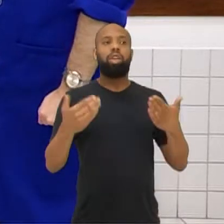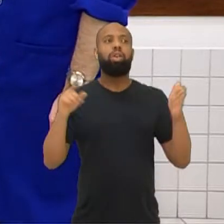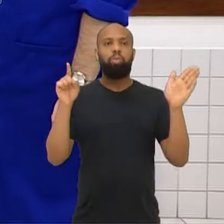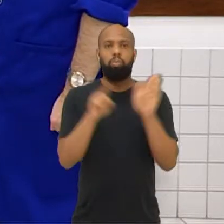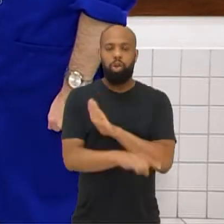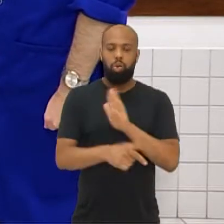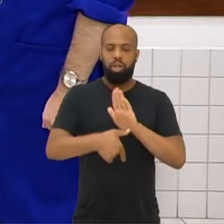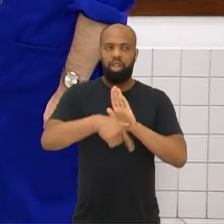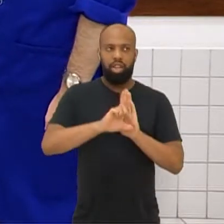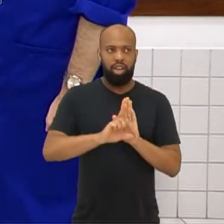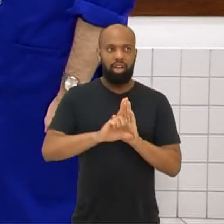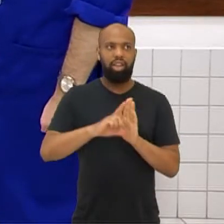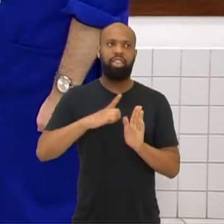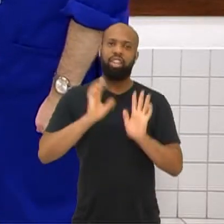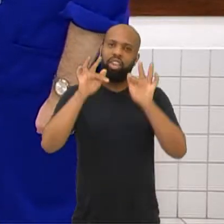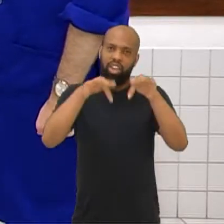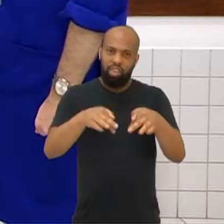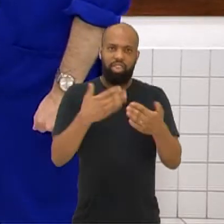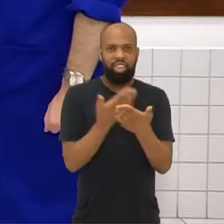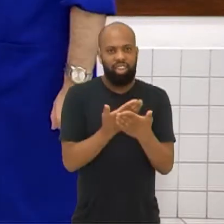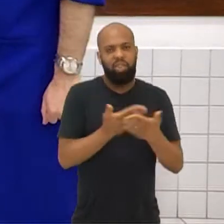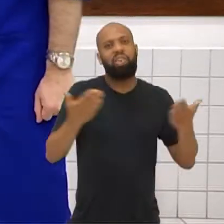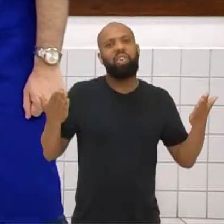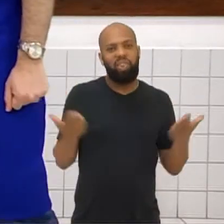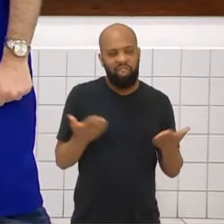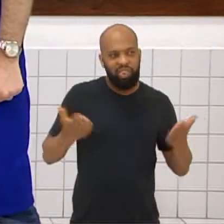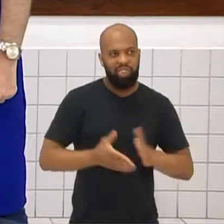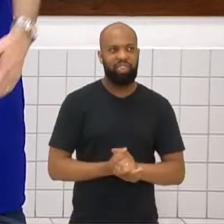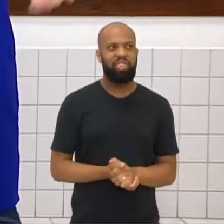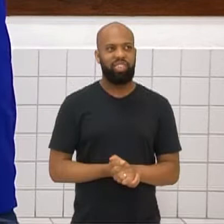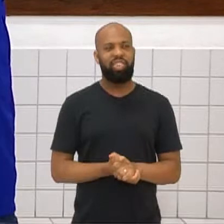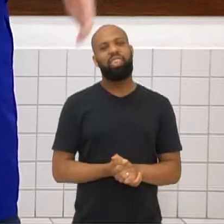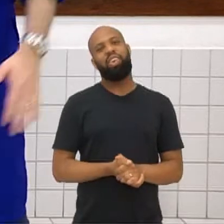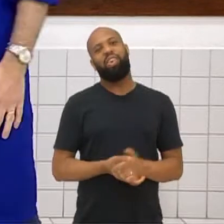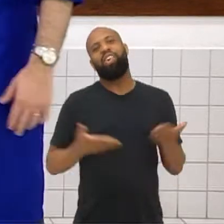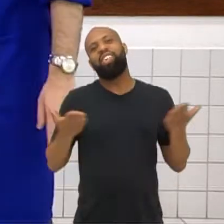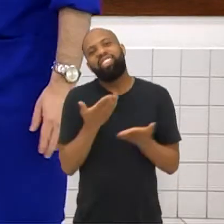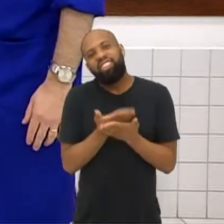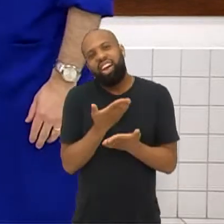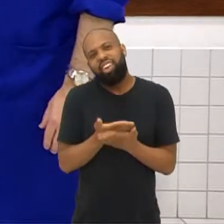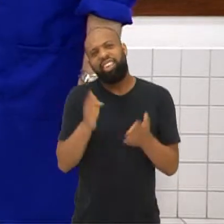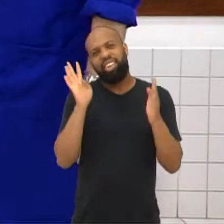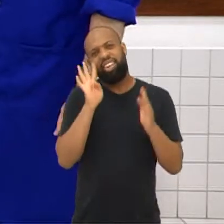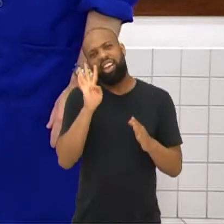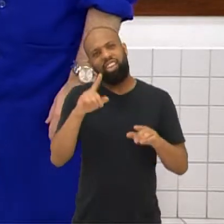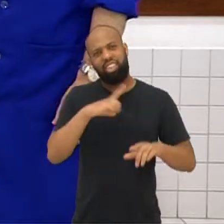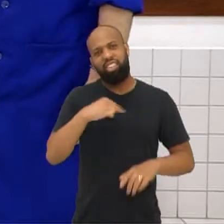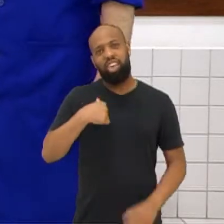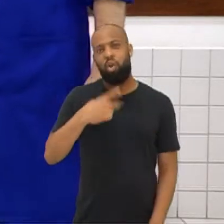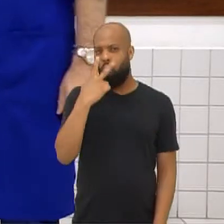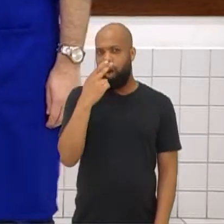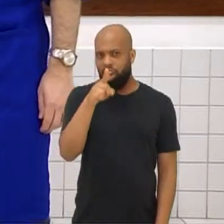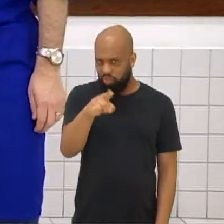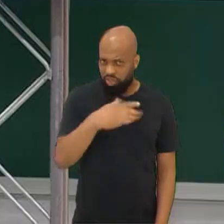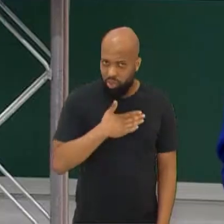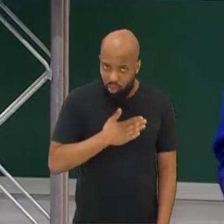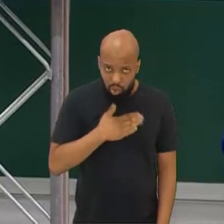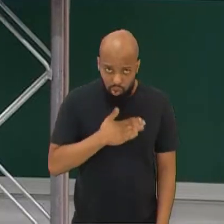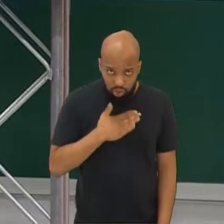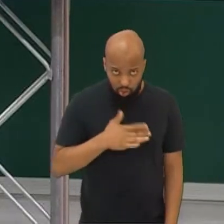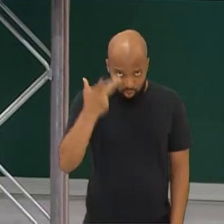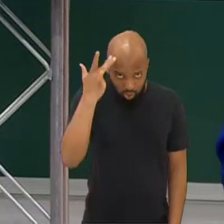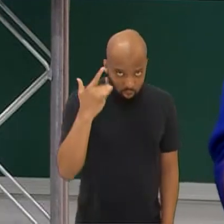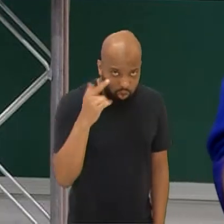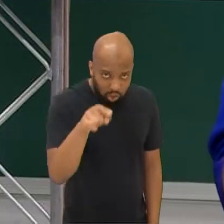pergunta anterior, nós estamos chegando ao final dessa aula, né? Uma aula tão bacana, imagino que vocês curtiram aí, né? Vão